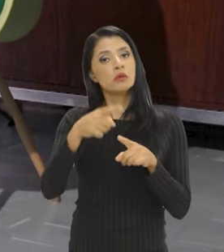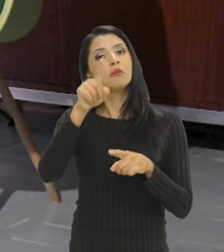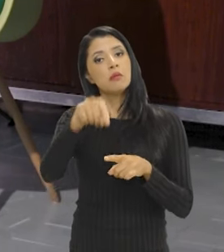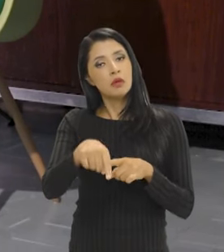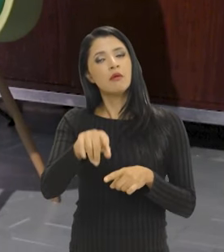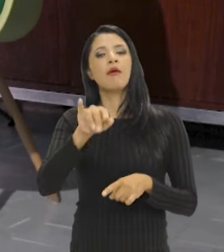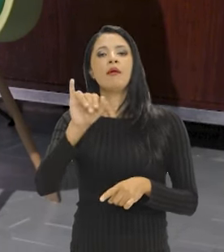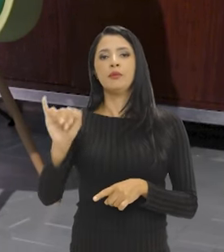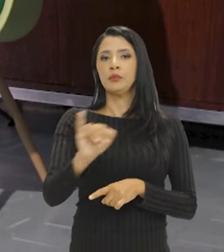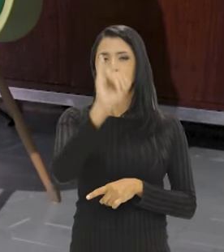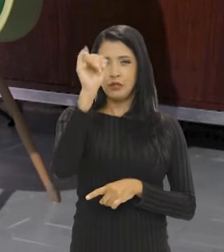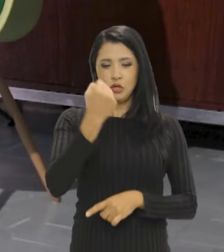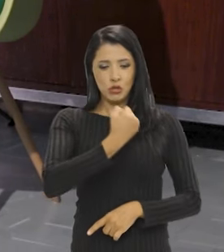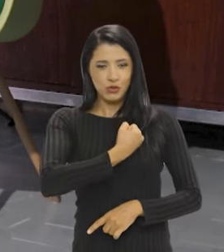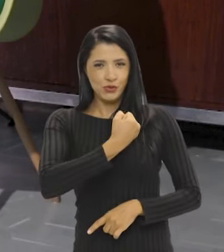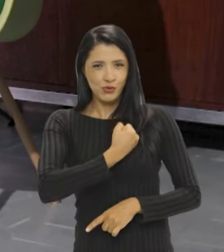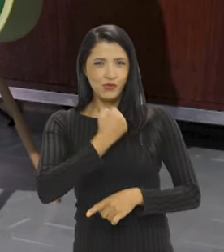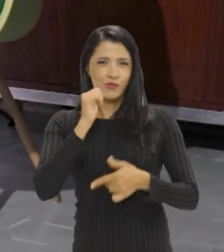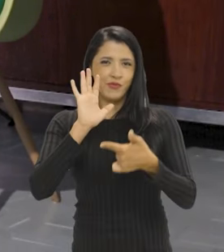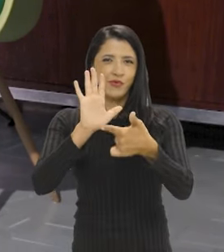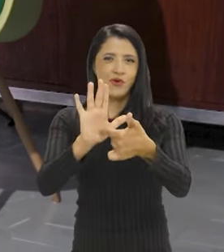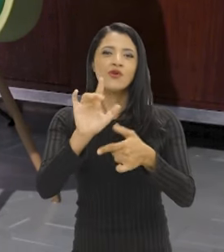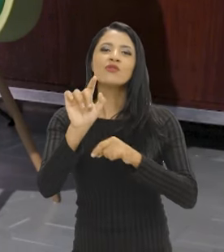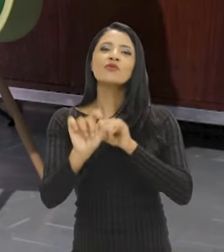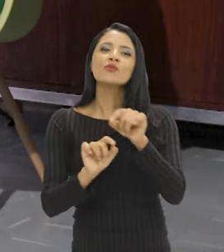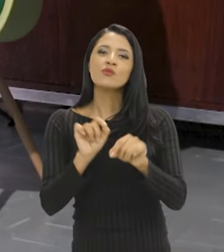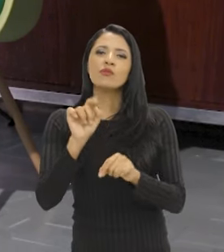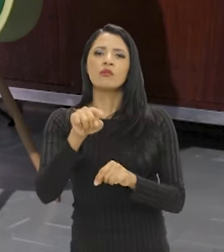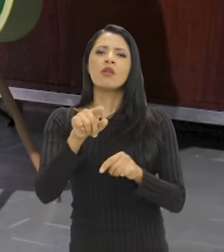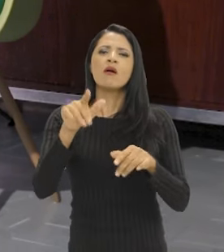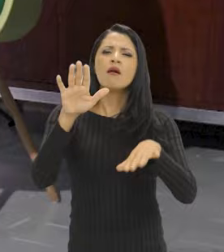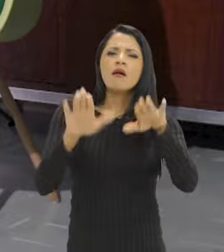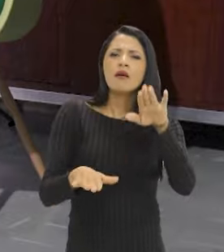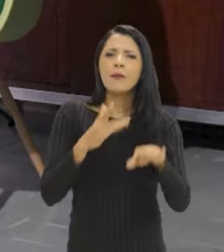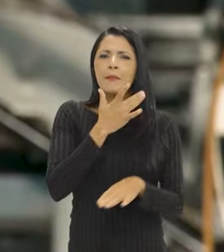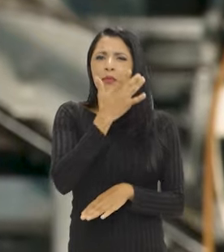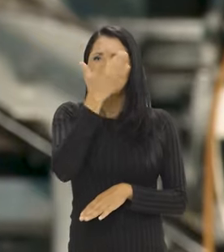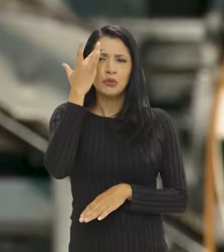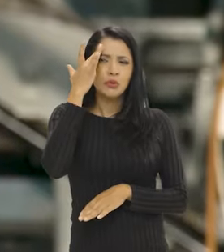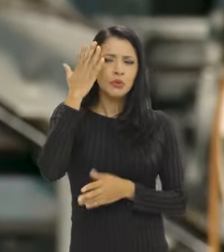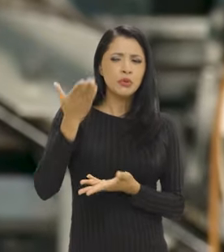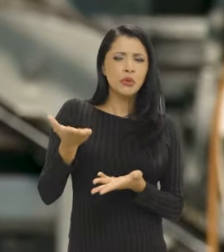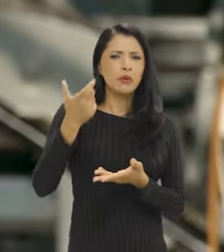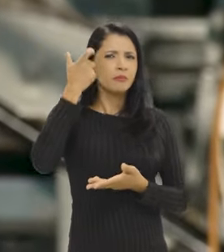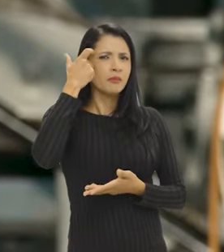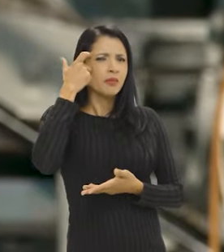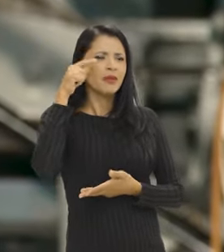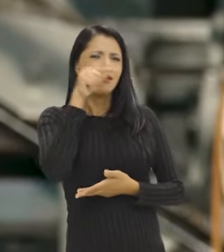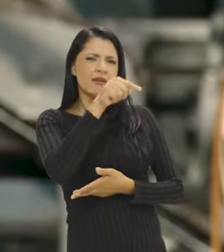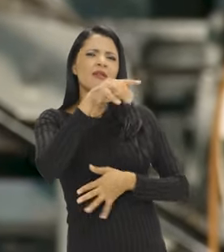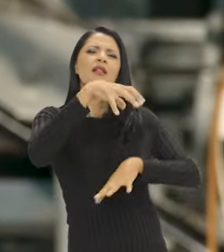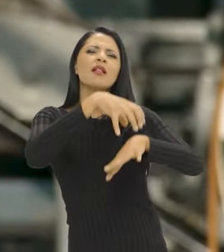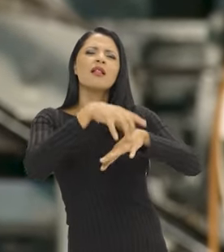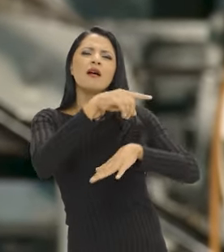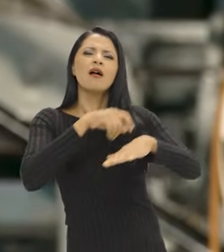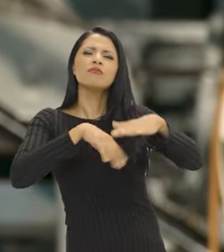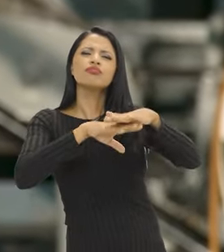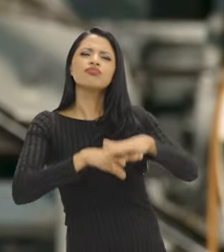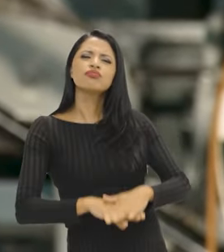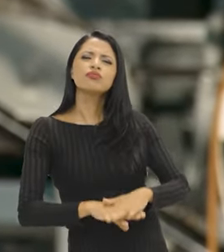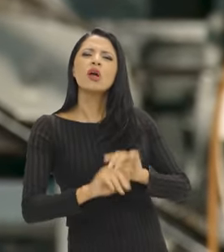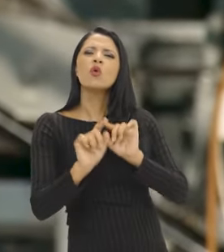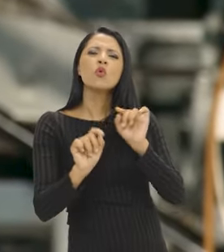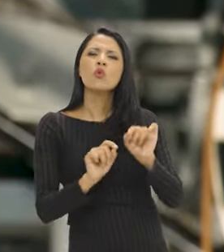importante que esses números suscitam é que muitas vezes as pessoas pensam o Arquivo